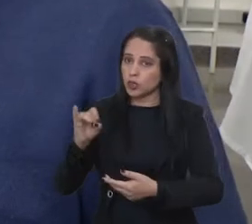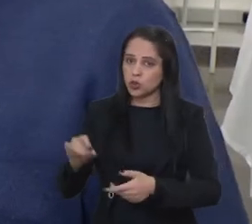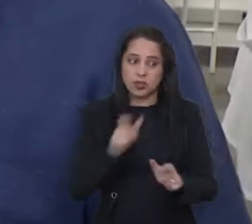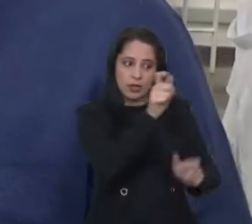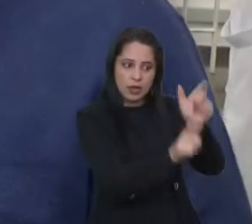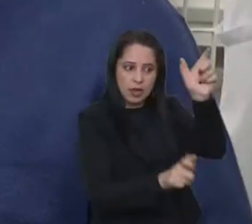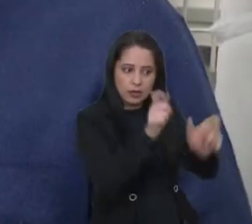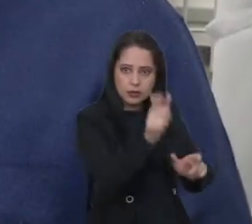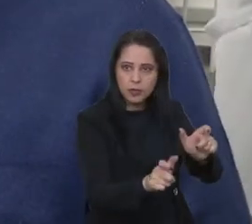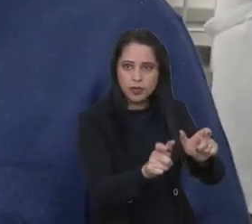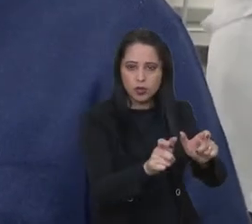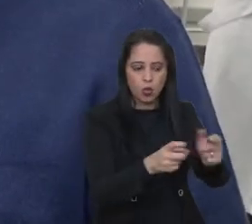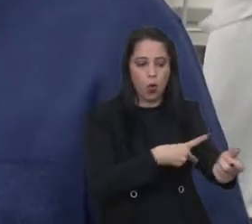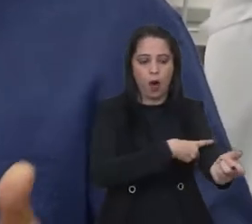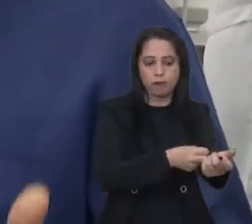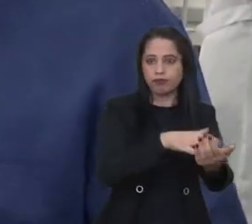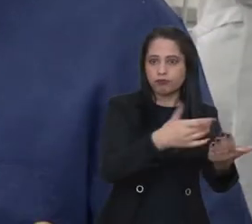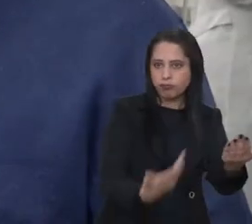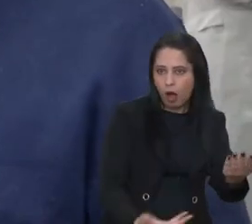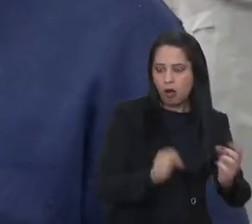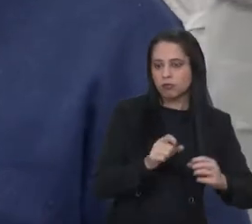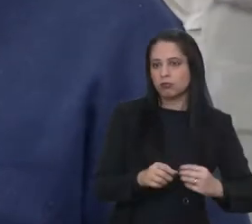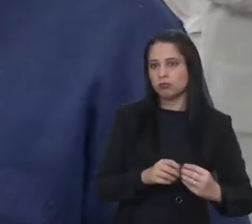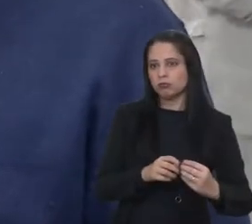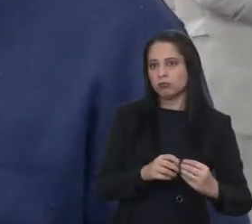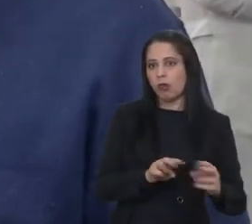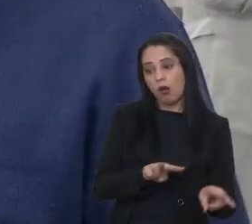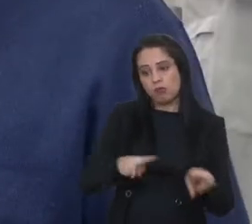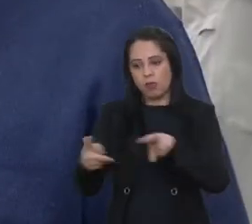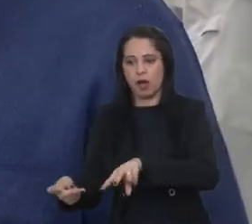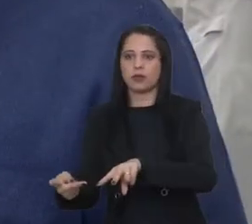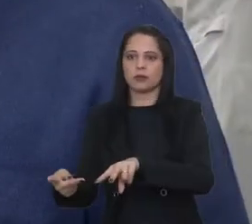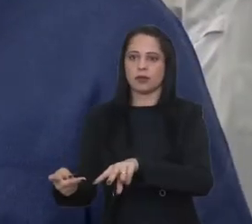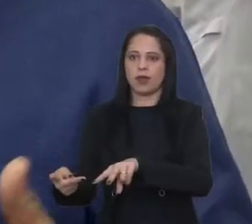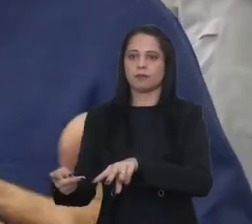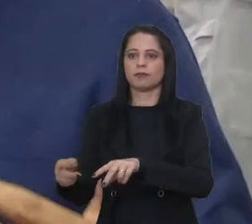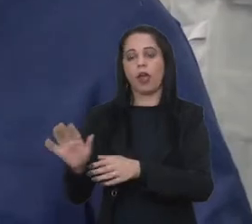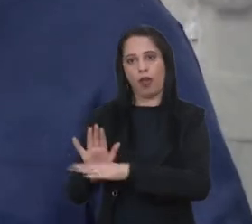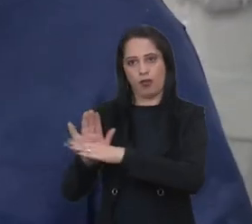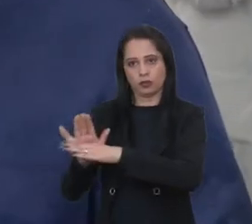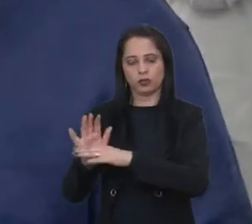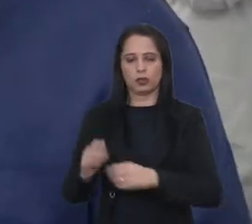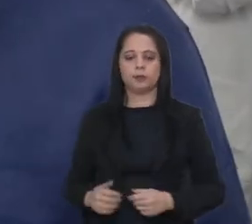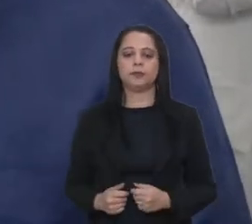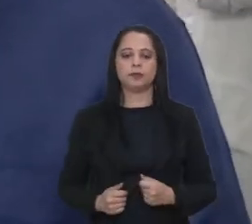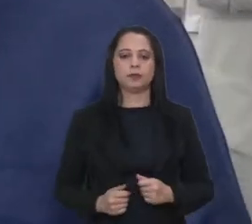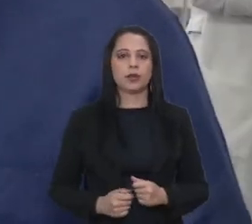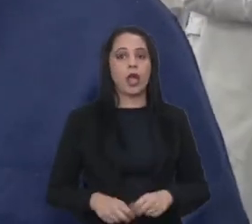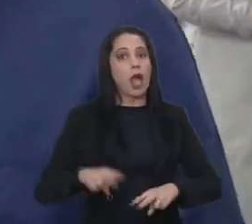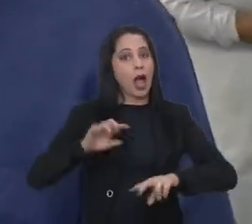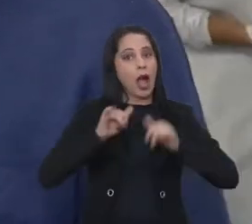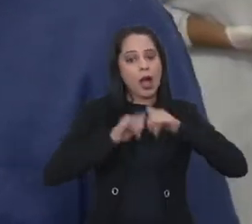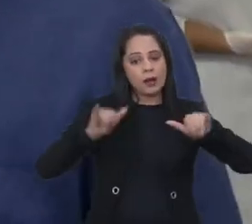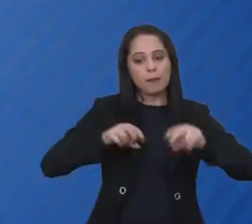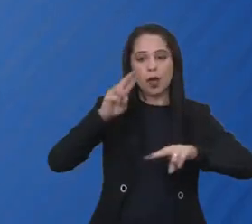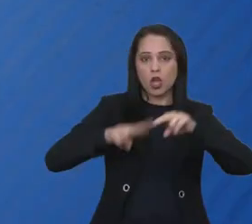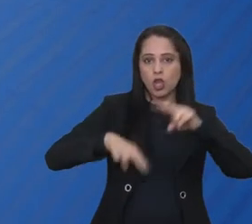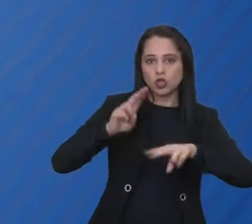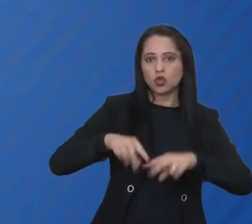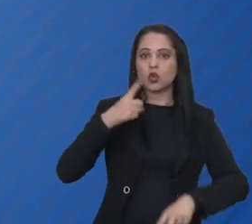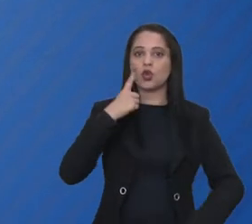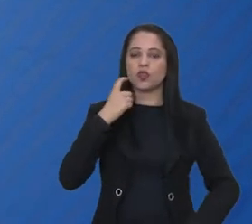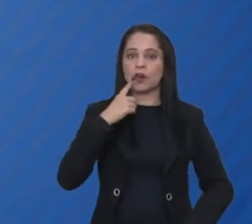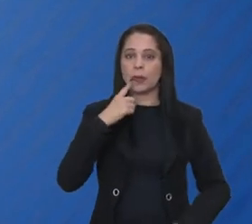consegue garantir o atendimento desses pacientes se a gente puder contar com ajuda da população no sentido de comparecer ao serviço e fazer a sua doação